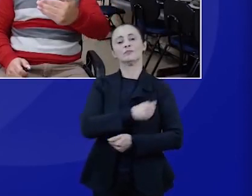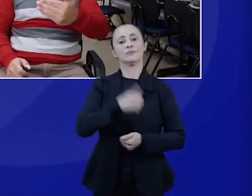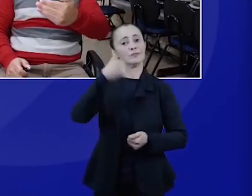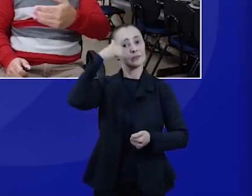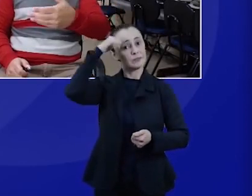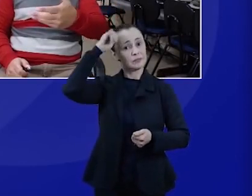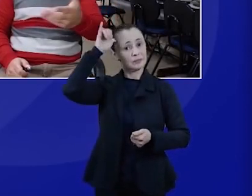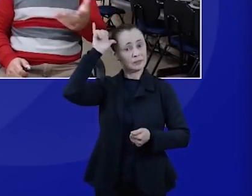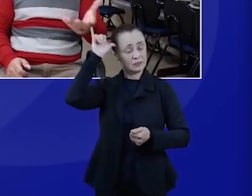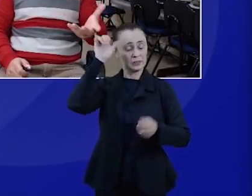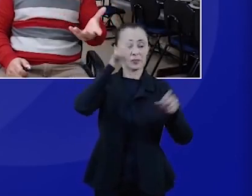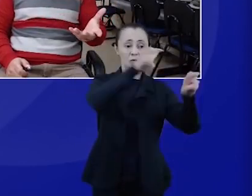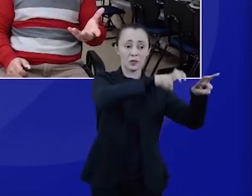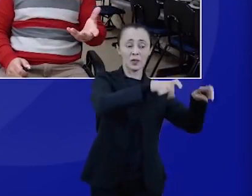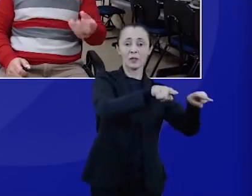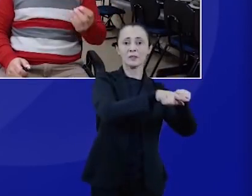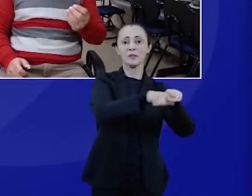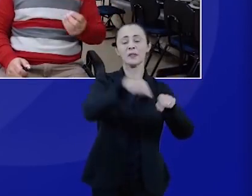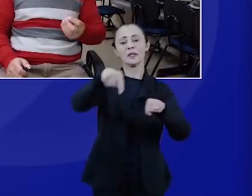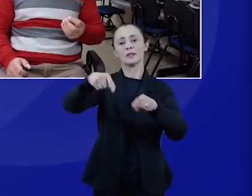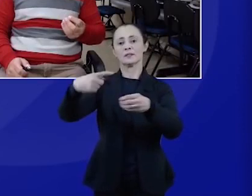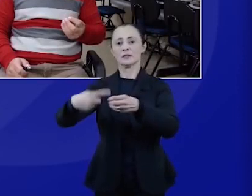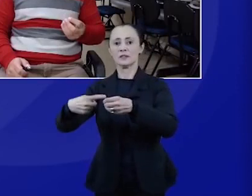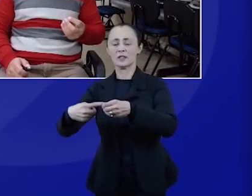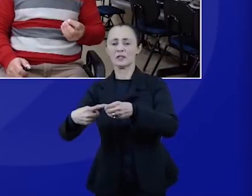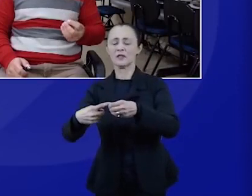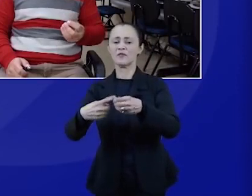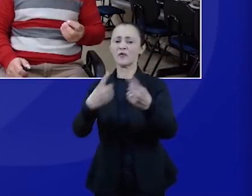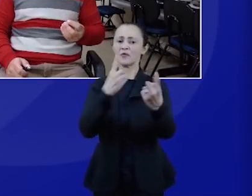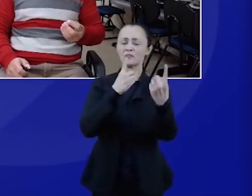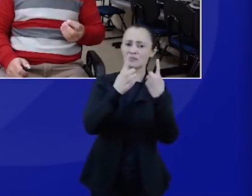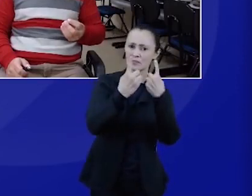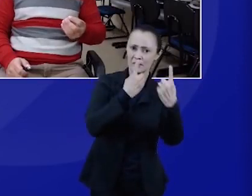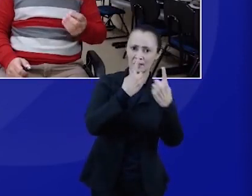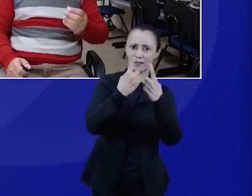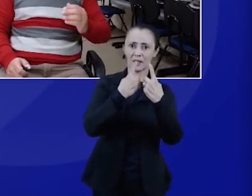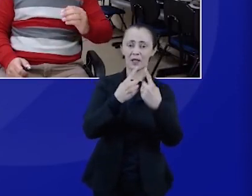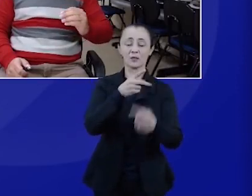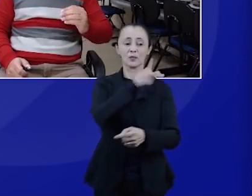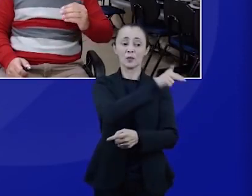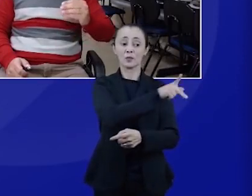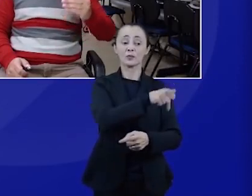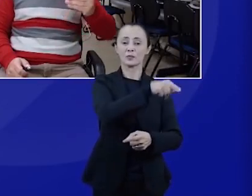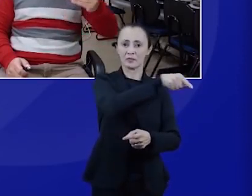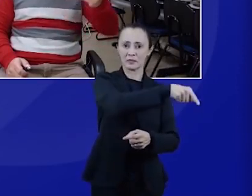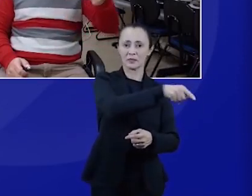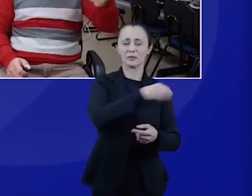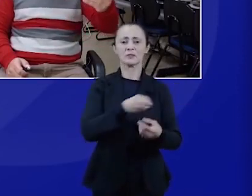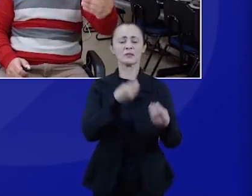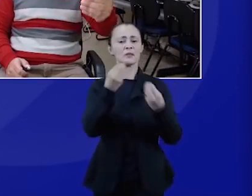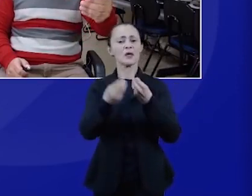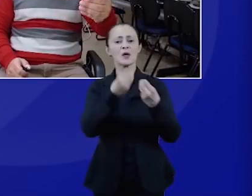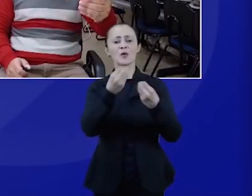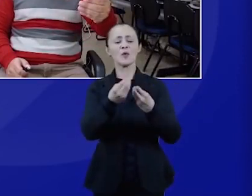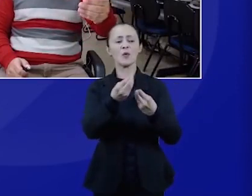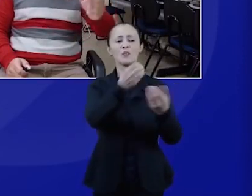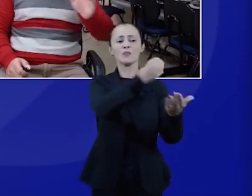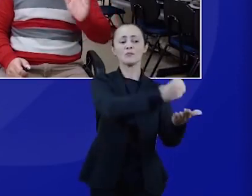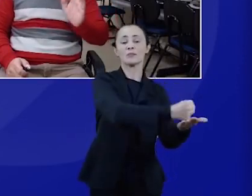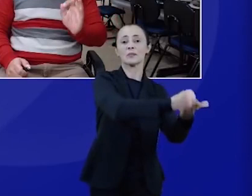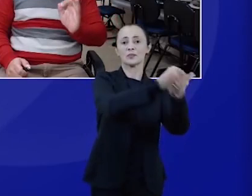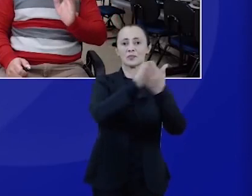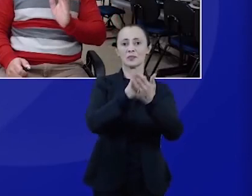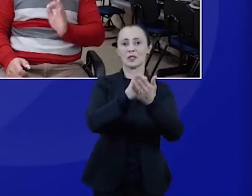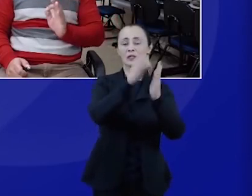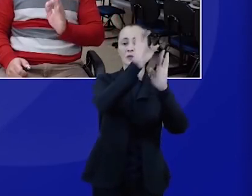rural. E foi dialogado com os professores da educação do campo para que pudessem contribuir com conteúdos